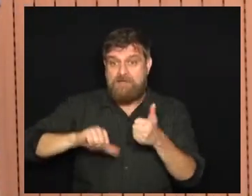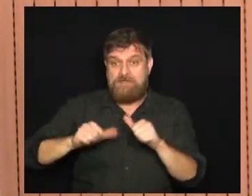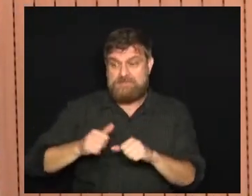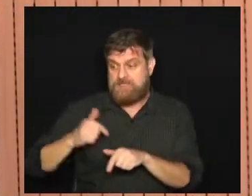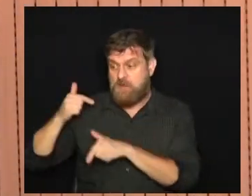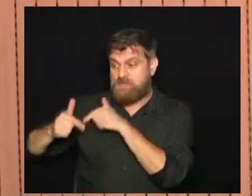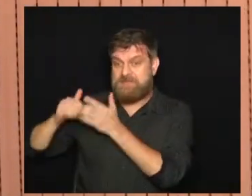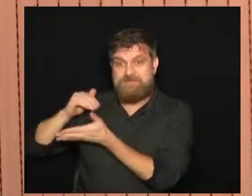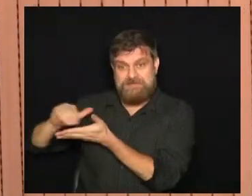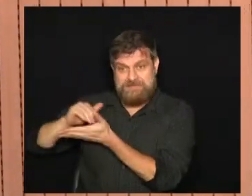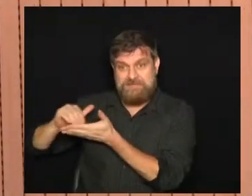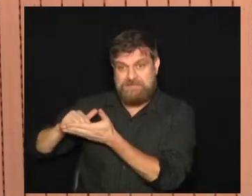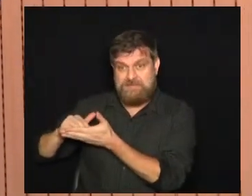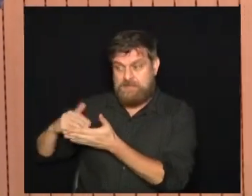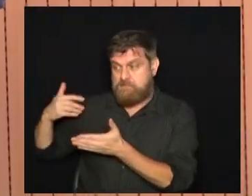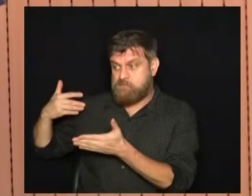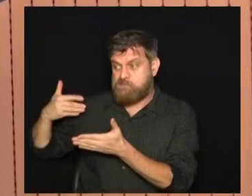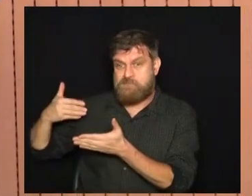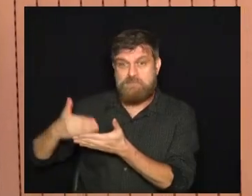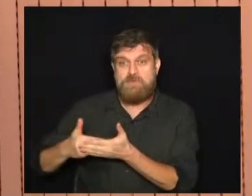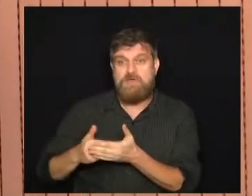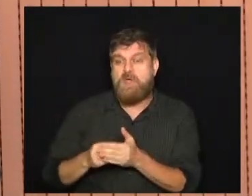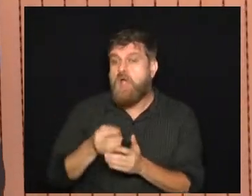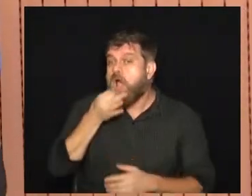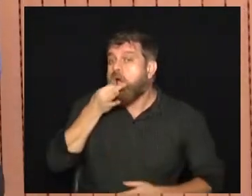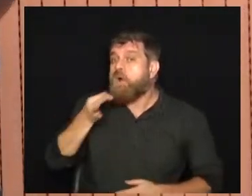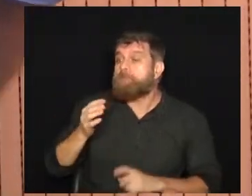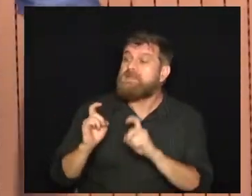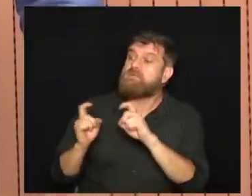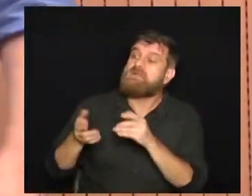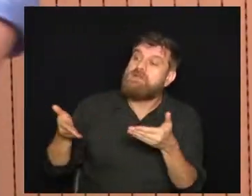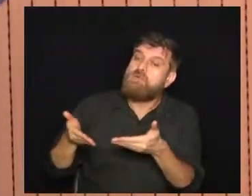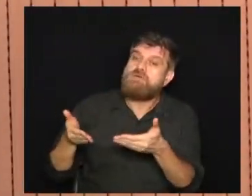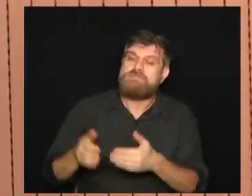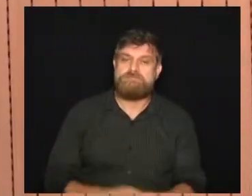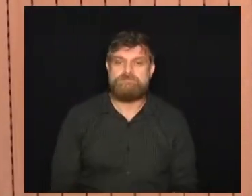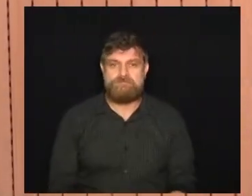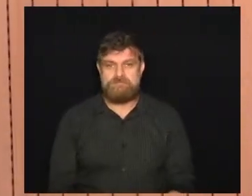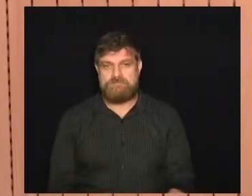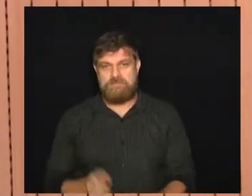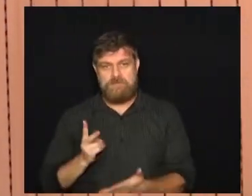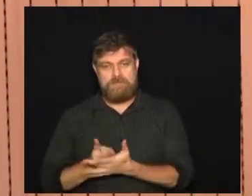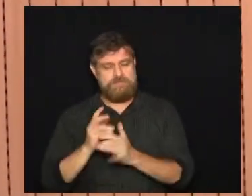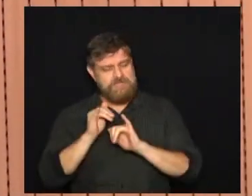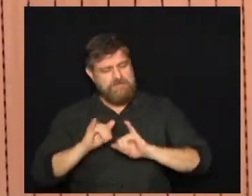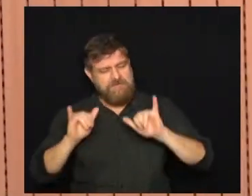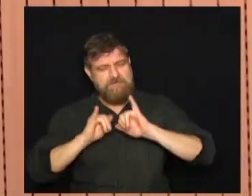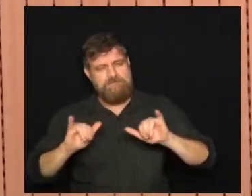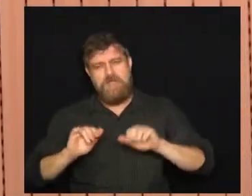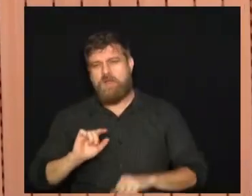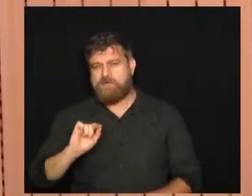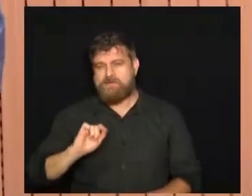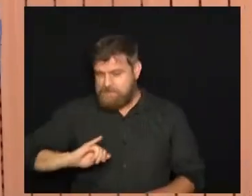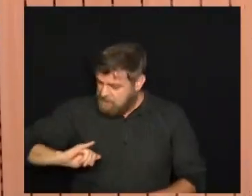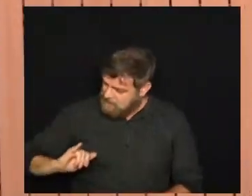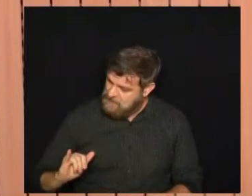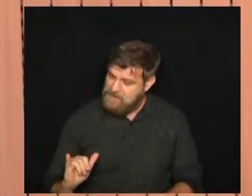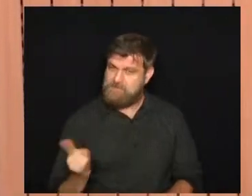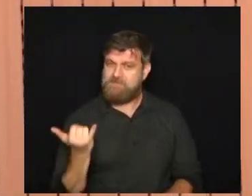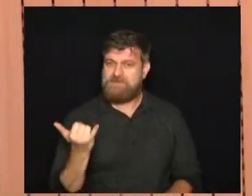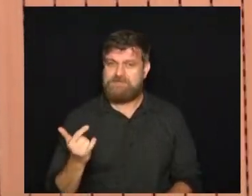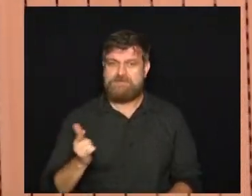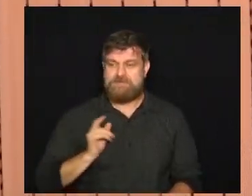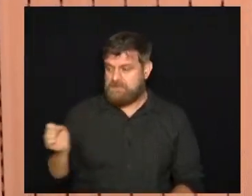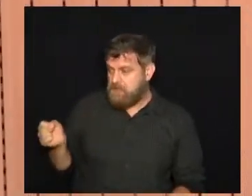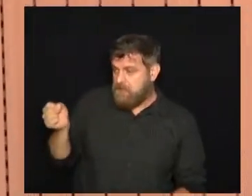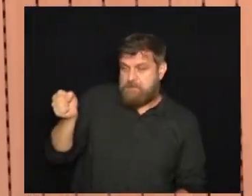da secretaria. Qual foi a avaliação do senhor sobre essa reunião? Olha, eu sempre falo que é proveitoso quando você traz